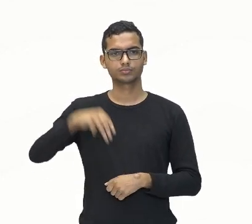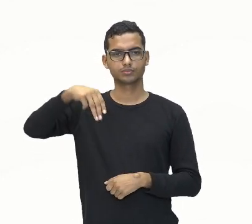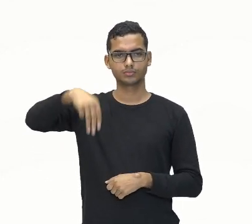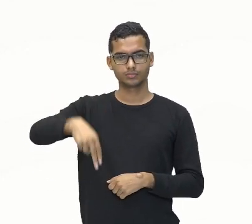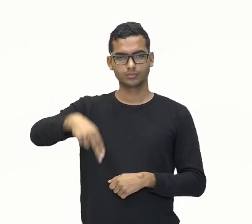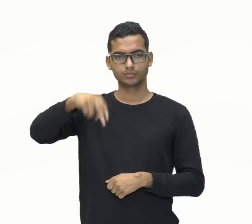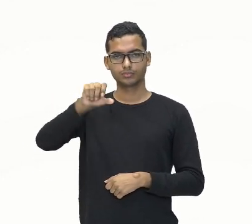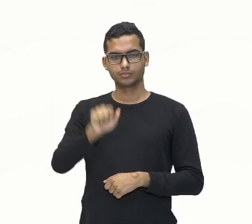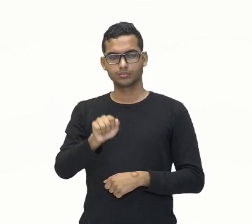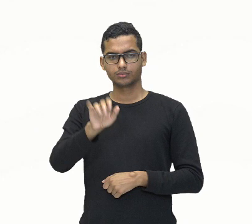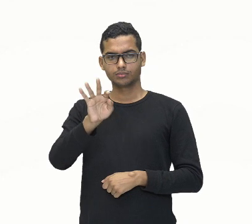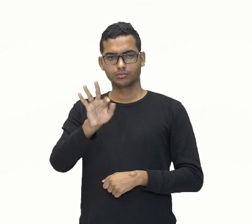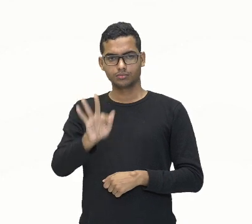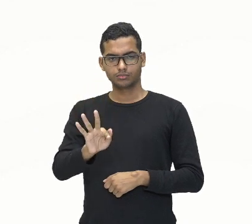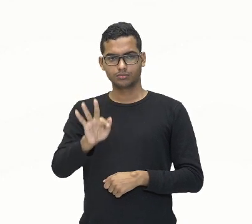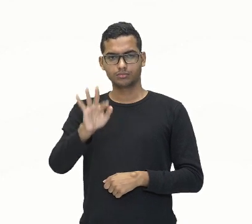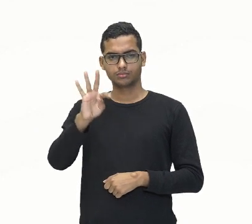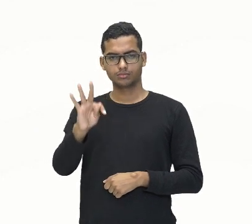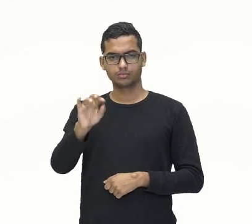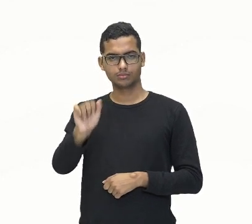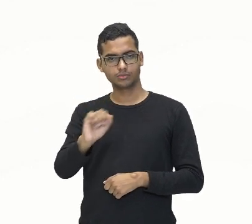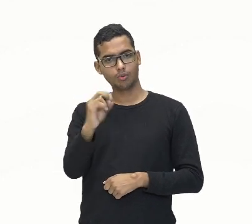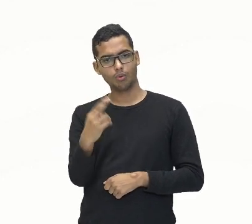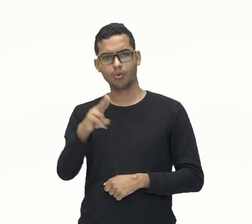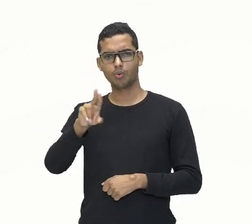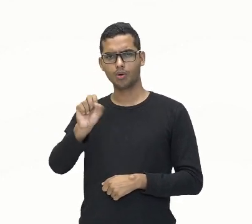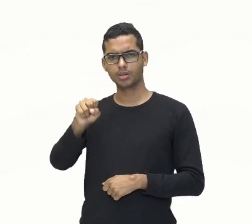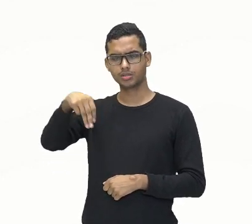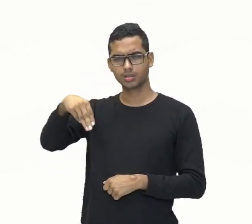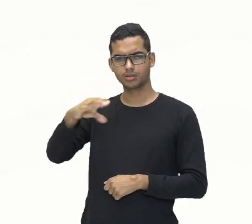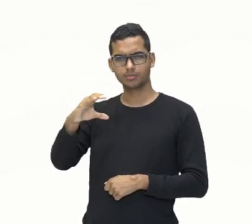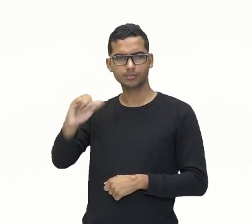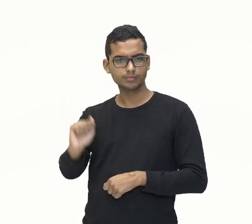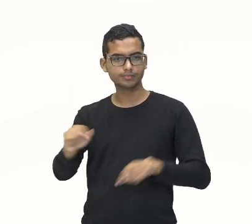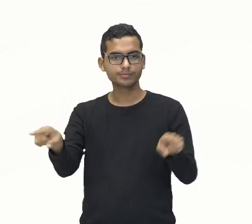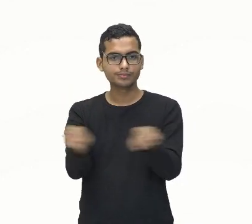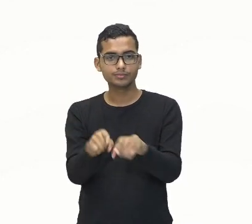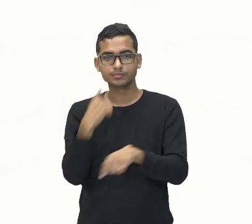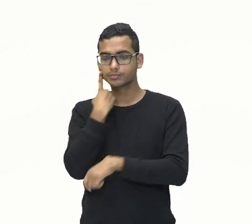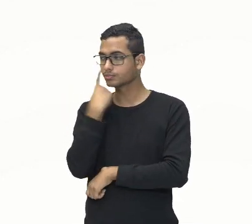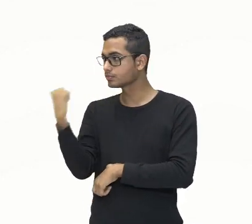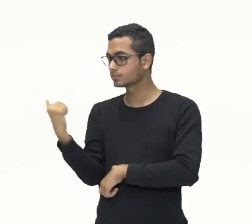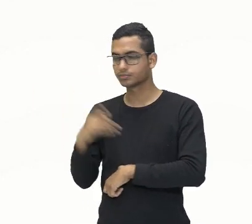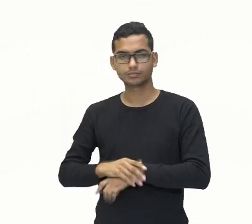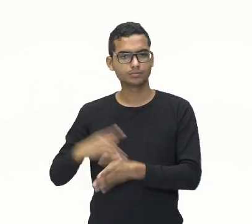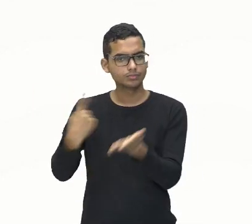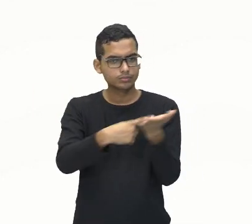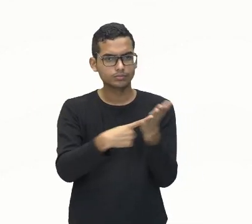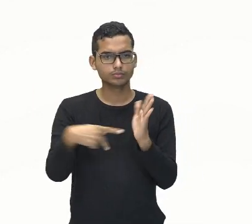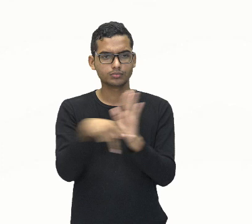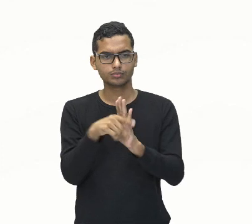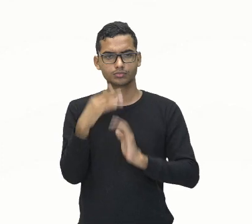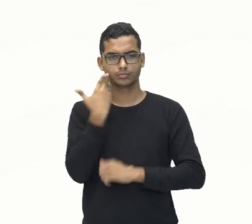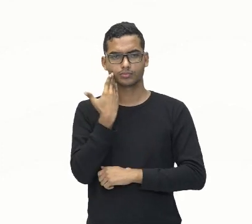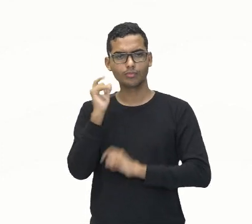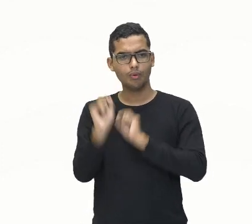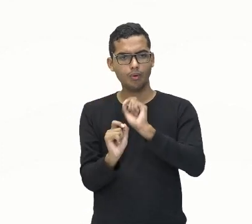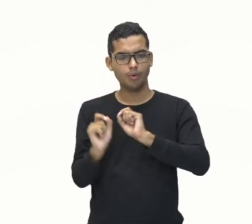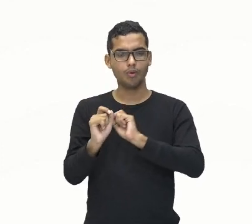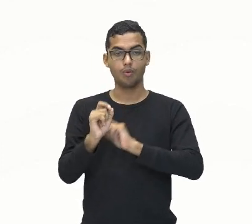NAFTA-USMCA. Acordo de Livre Comércio da América do Norte, do inglês North American Free Trade Agreement,